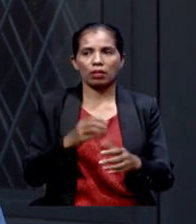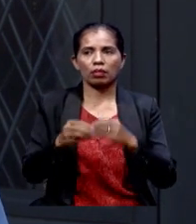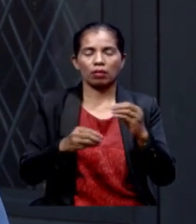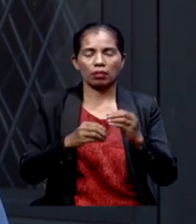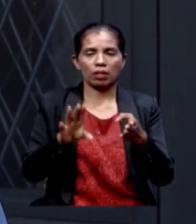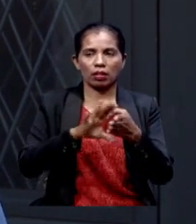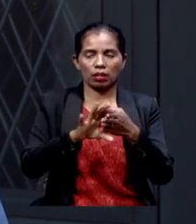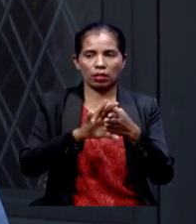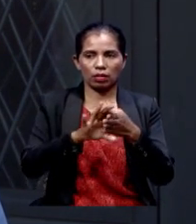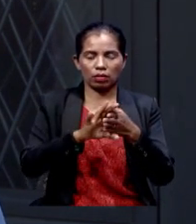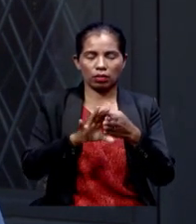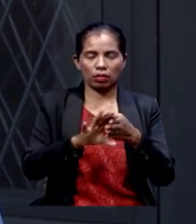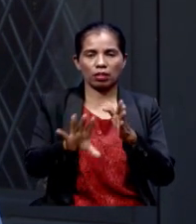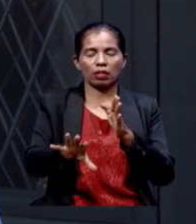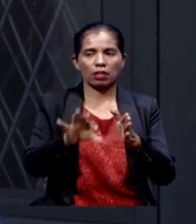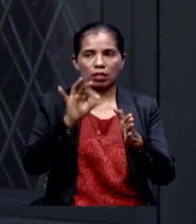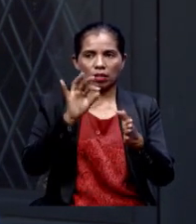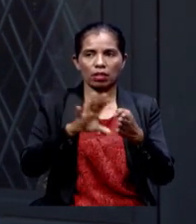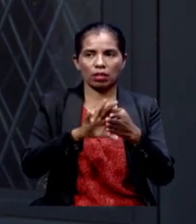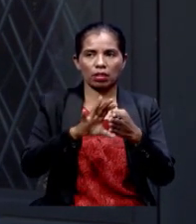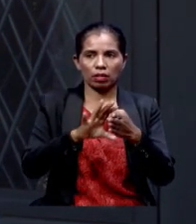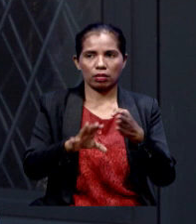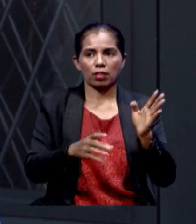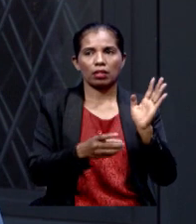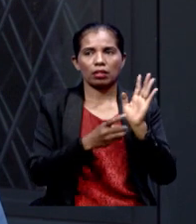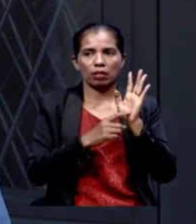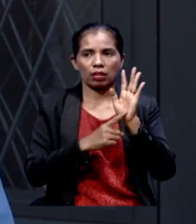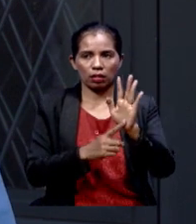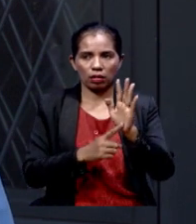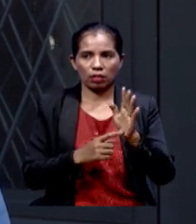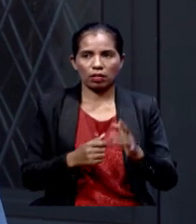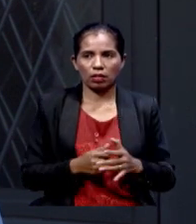carta nomeação carta delegação da